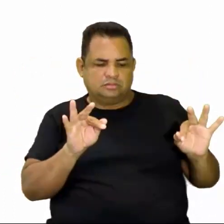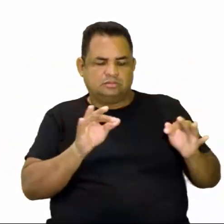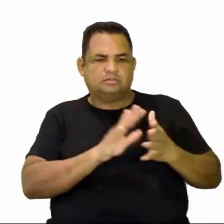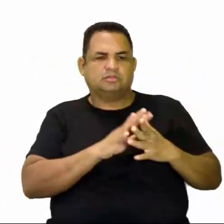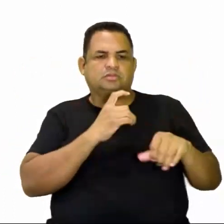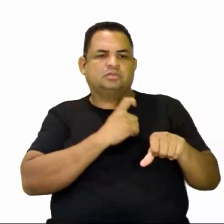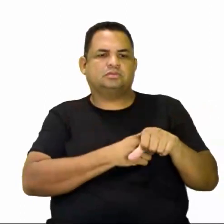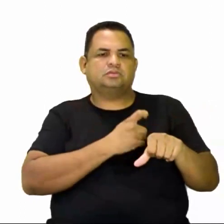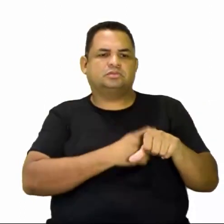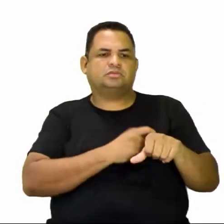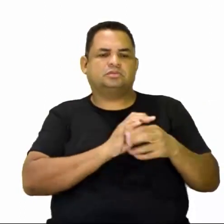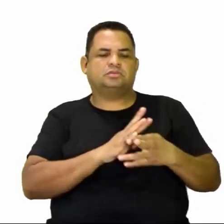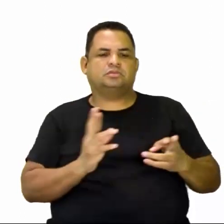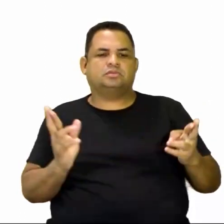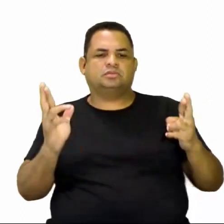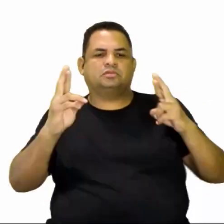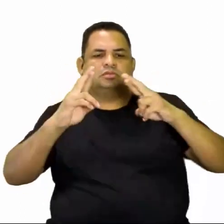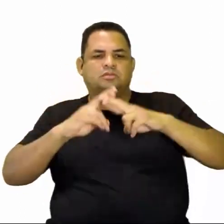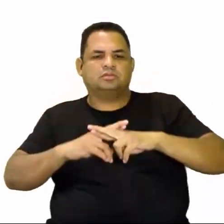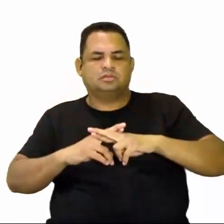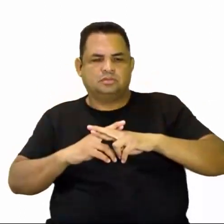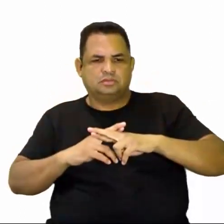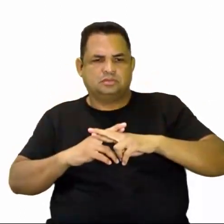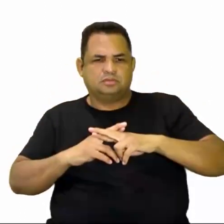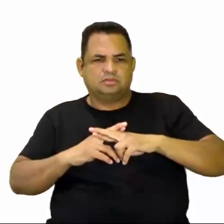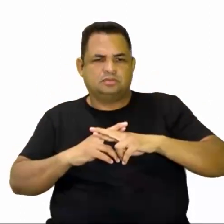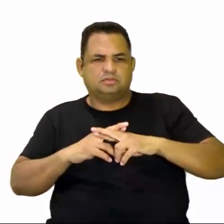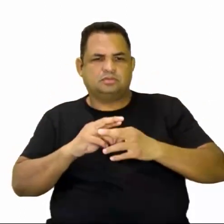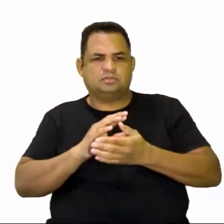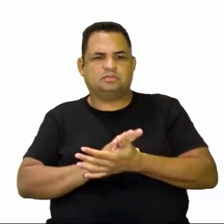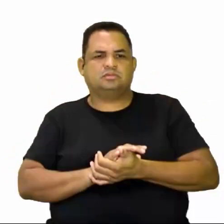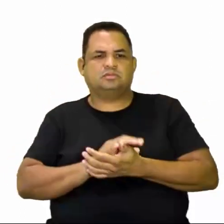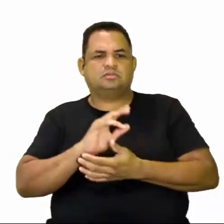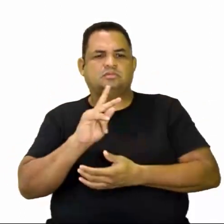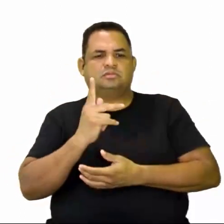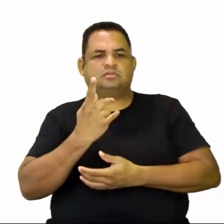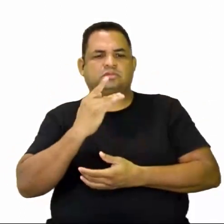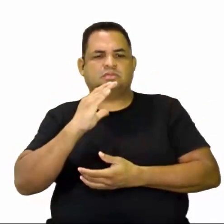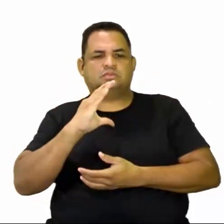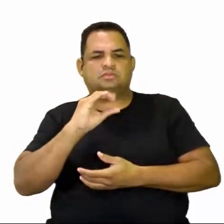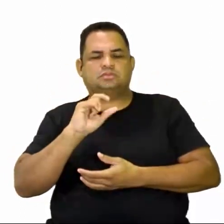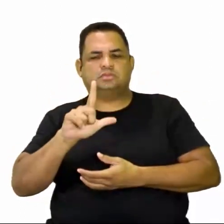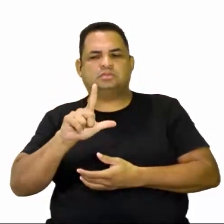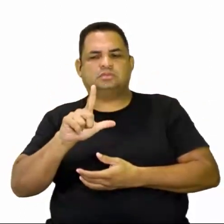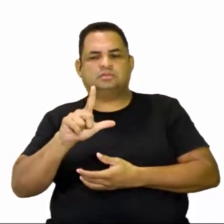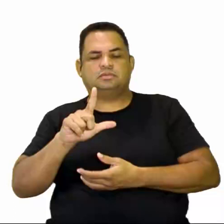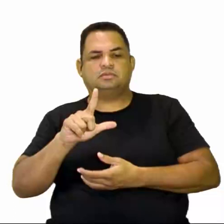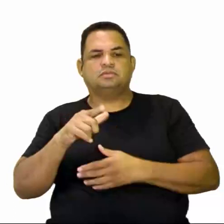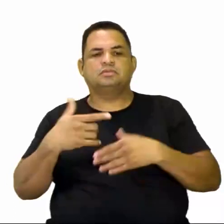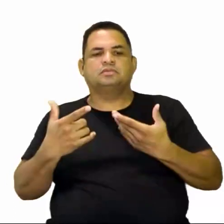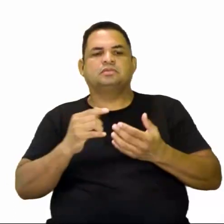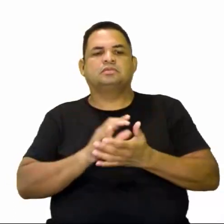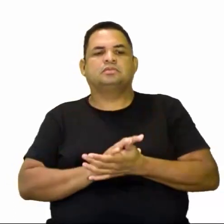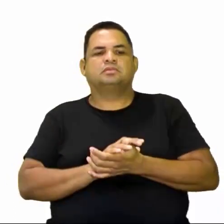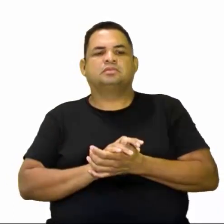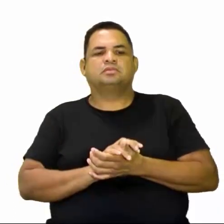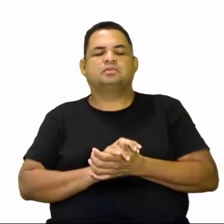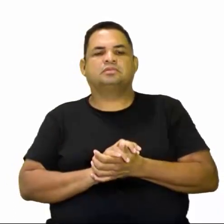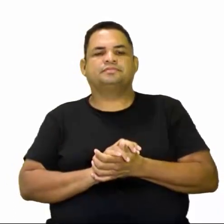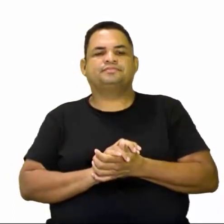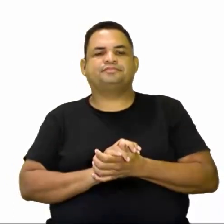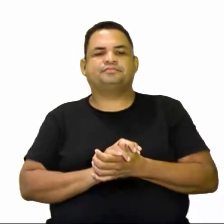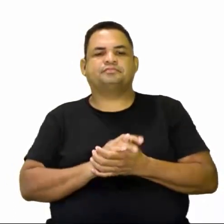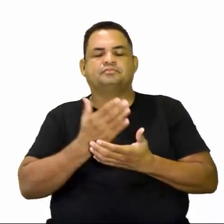sólido, reagindo com o ácido clorídrico no meio aquoso, né? E o ácido clorídrico, ele